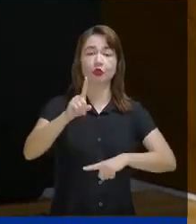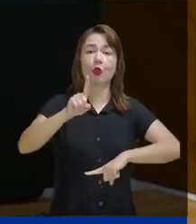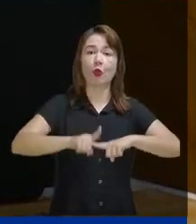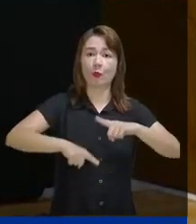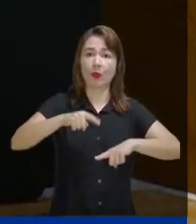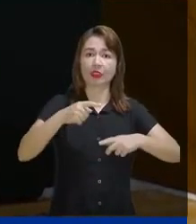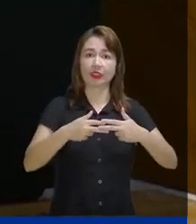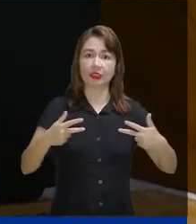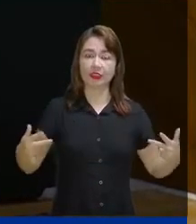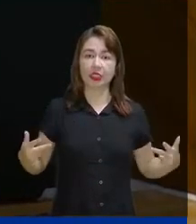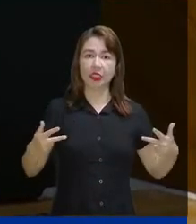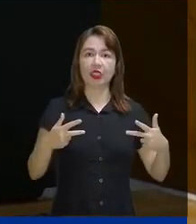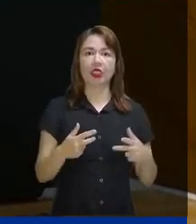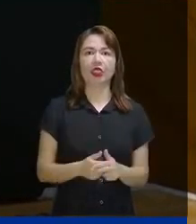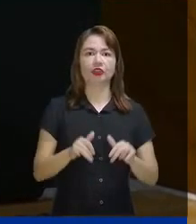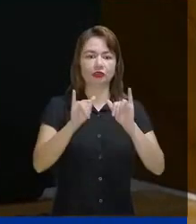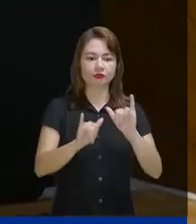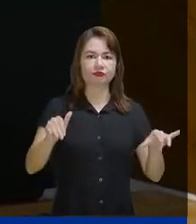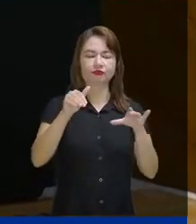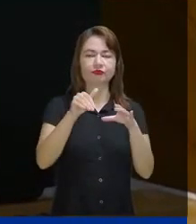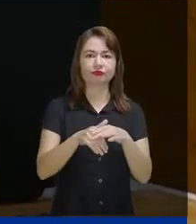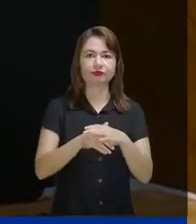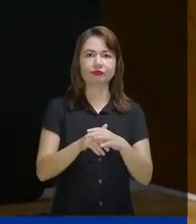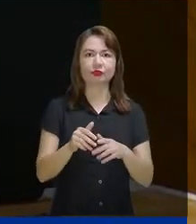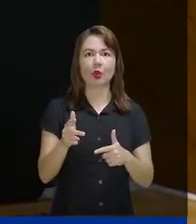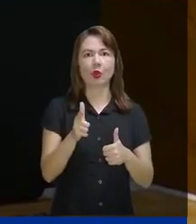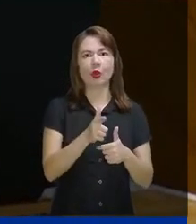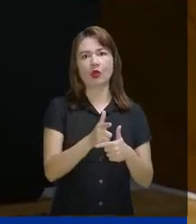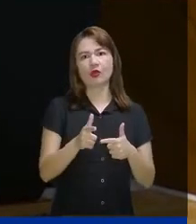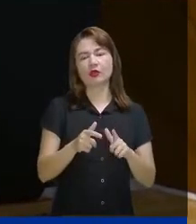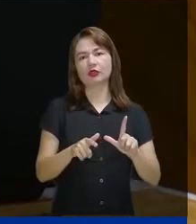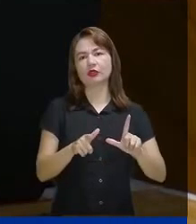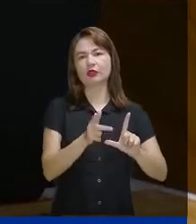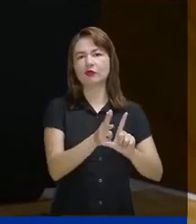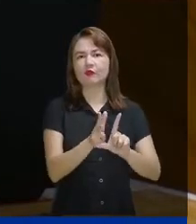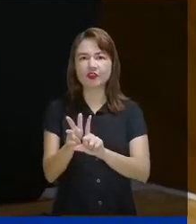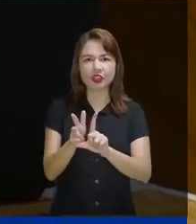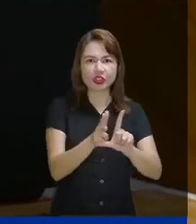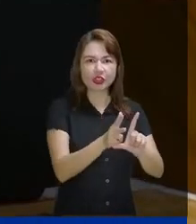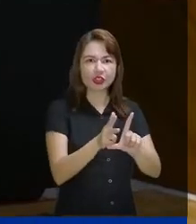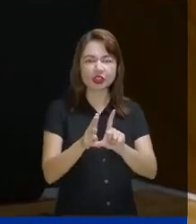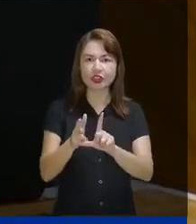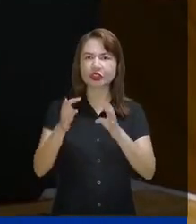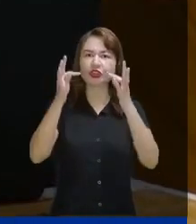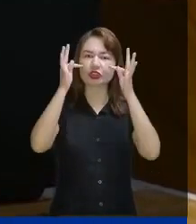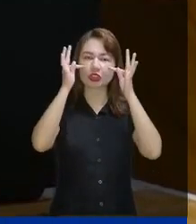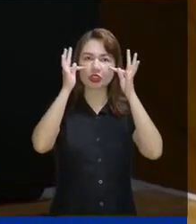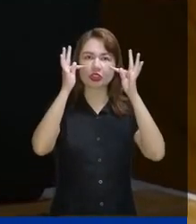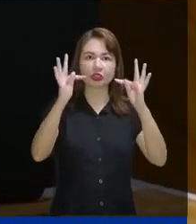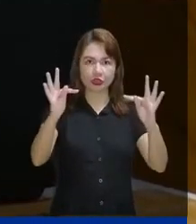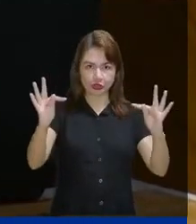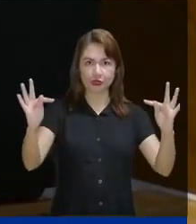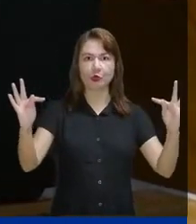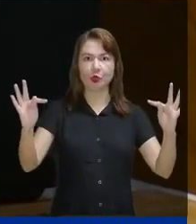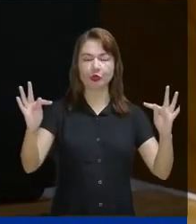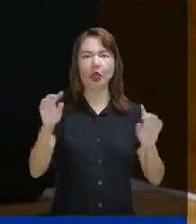campanha por meio de vídeos e prova testemunhal, afastando a caracterização do abuso do poder econômico.